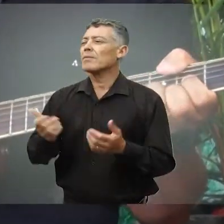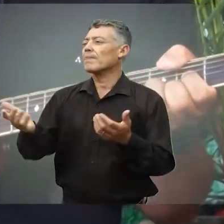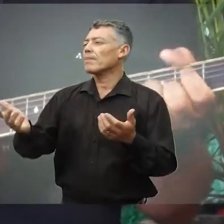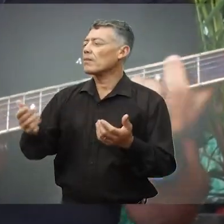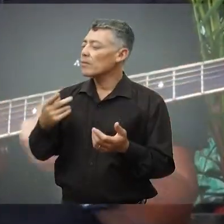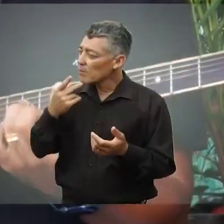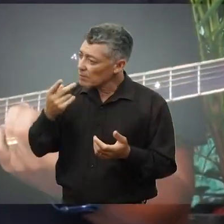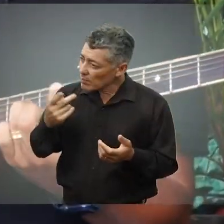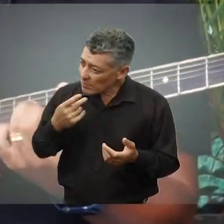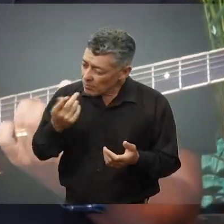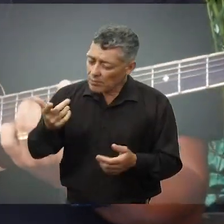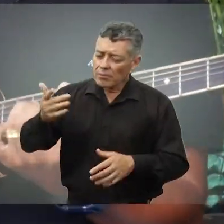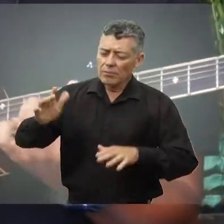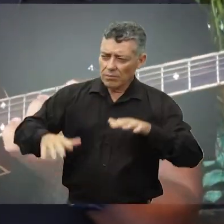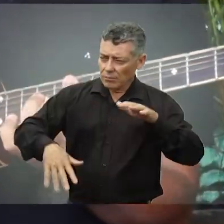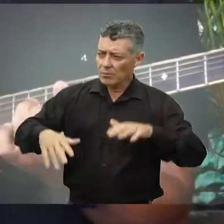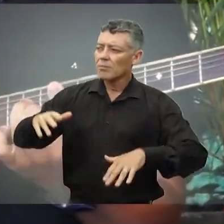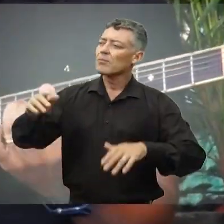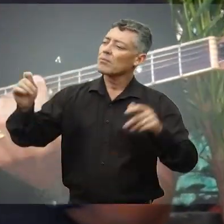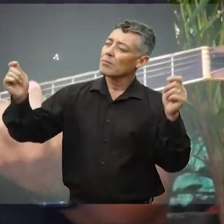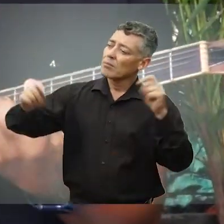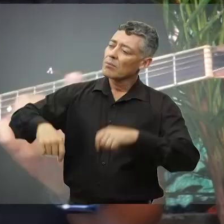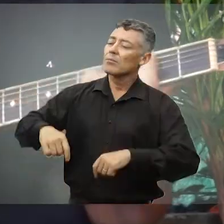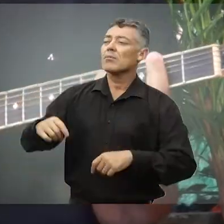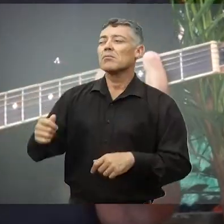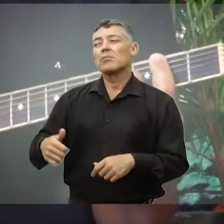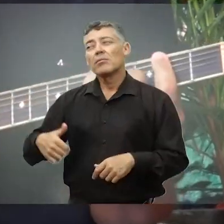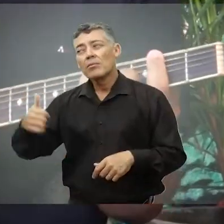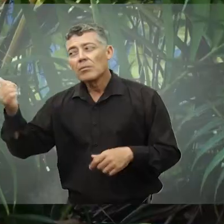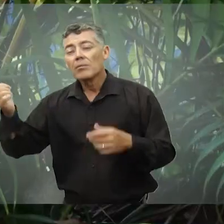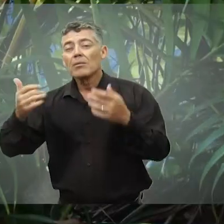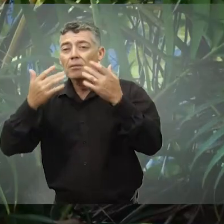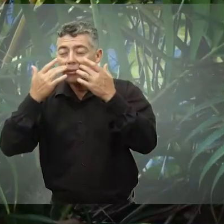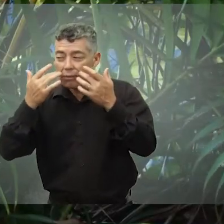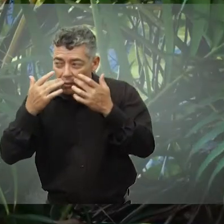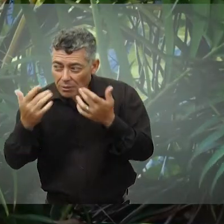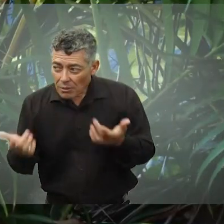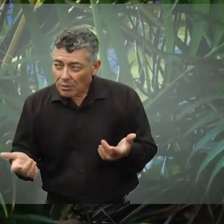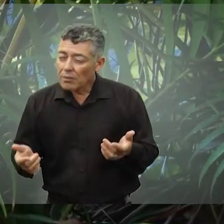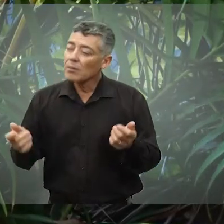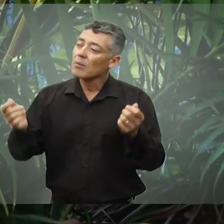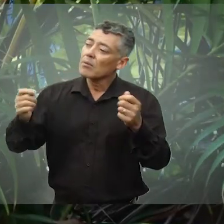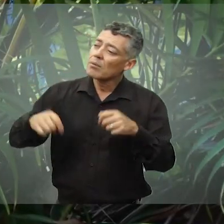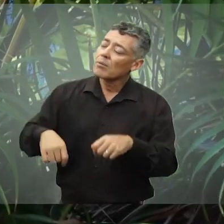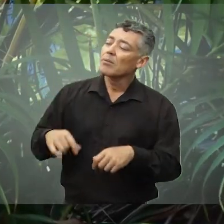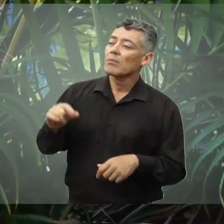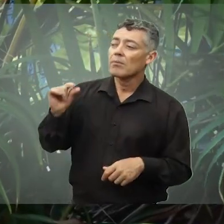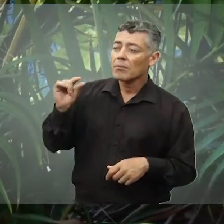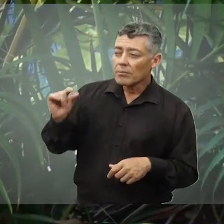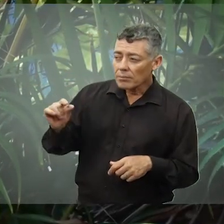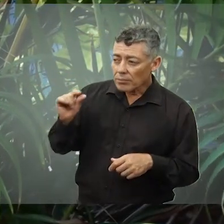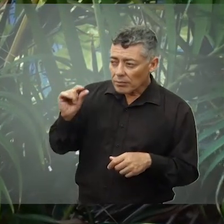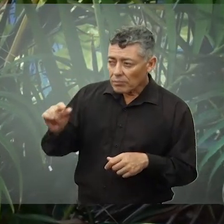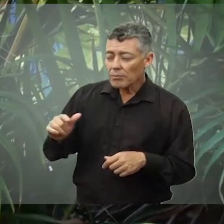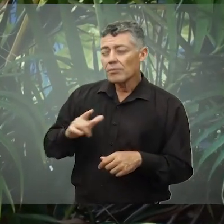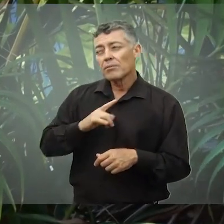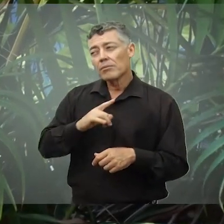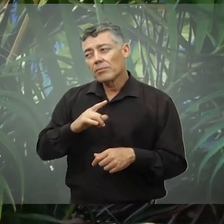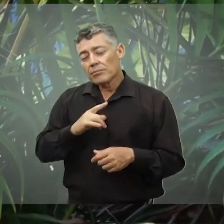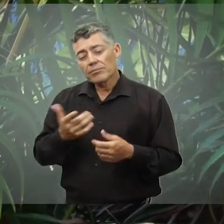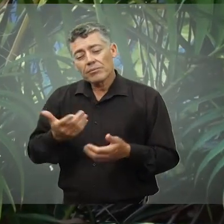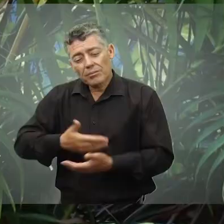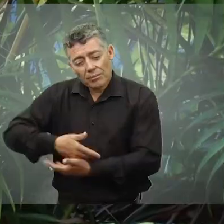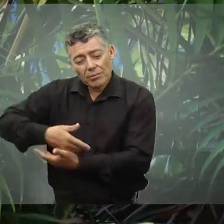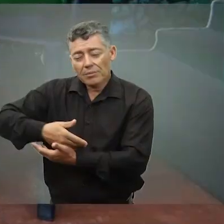De vez em quando eu posso ser ator e um pouquinho te